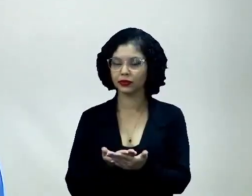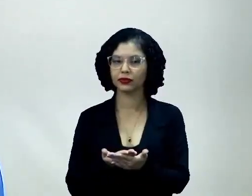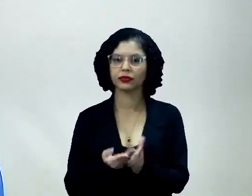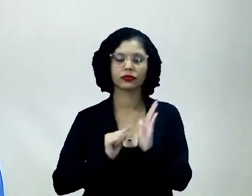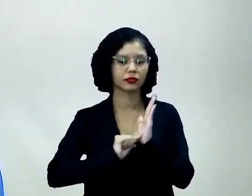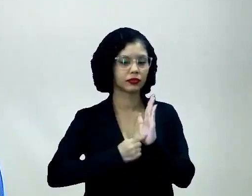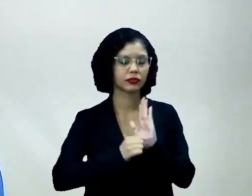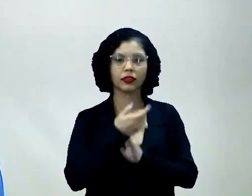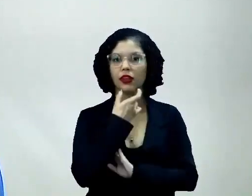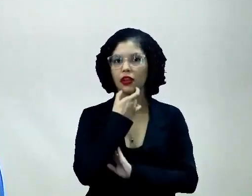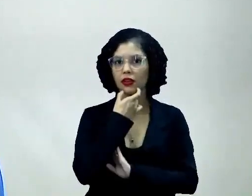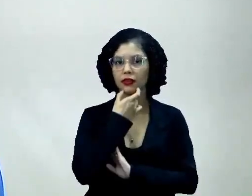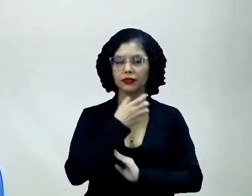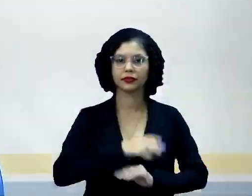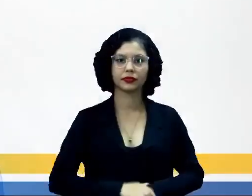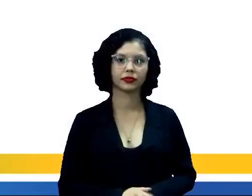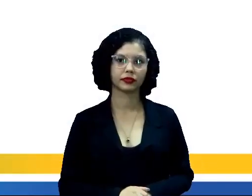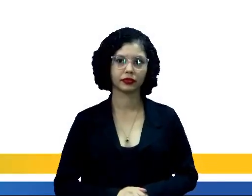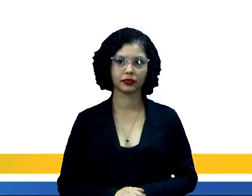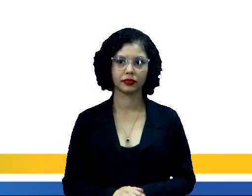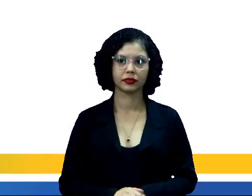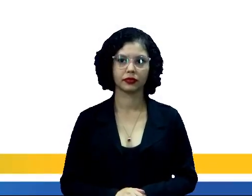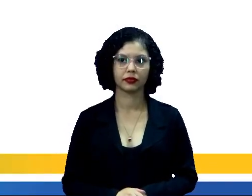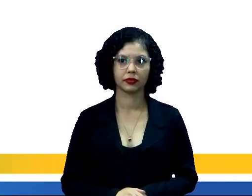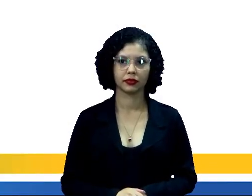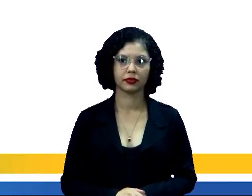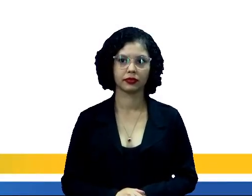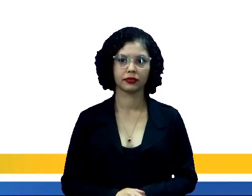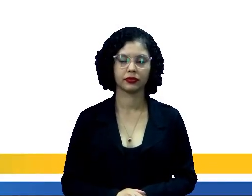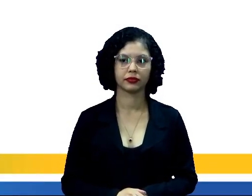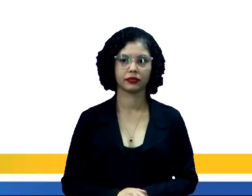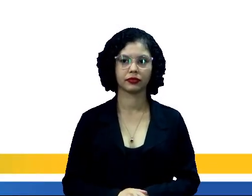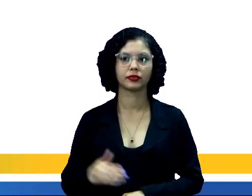sobre pontuação em inglês.